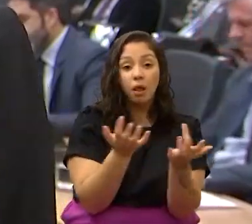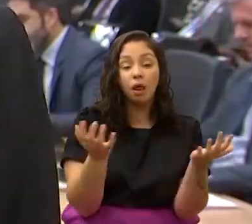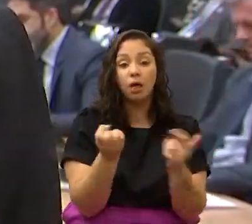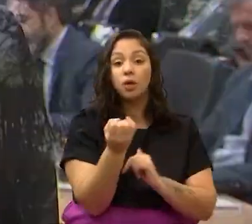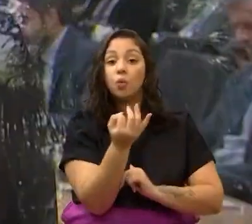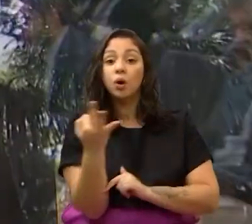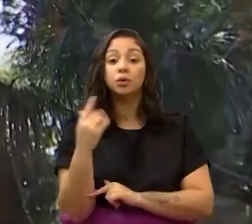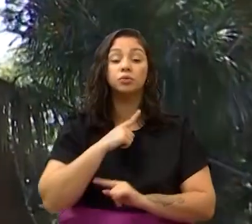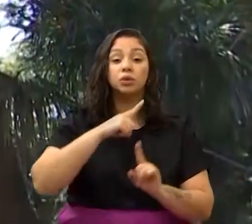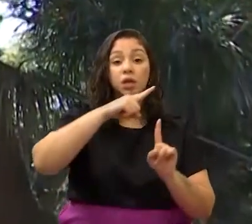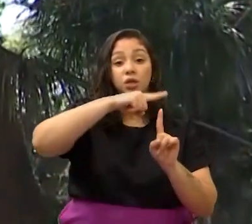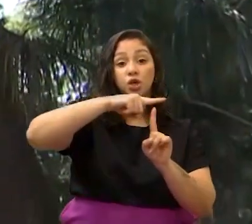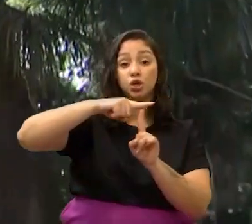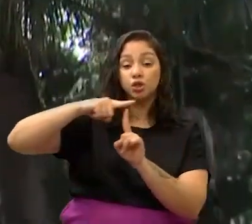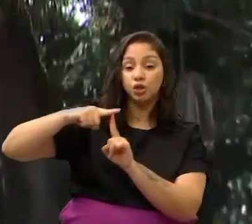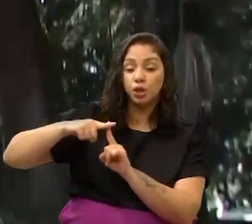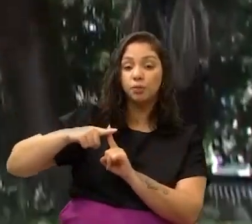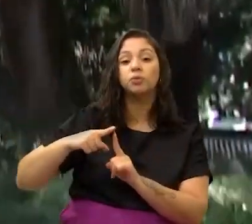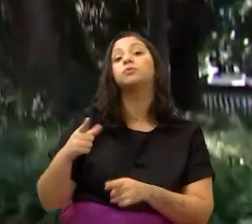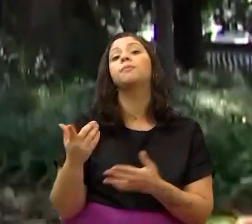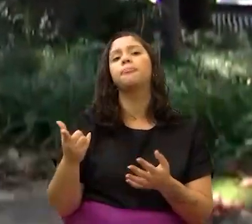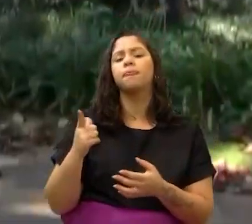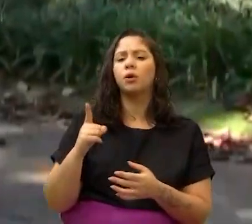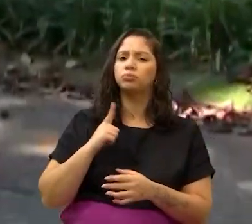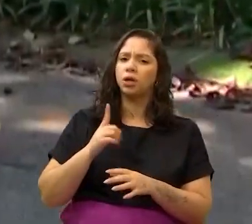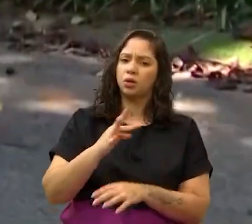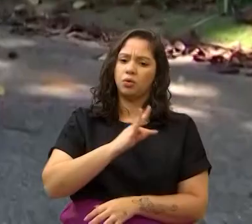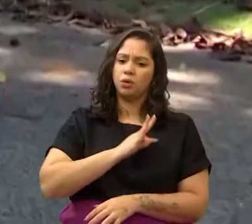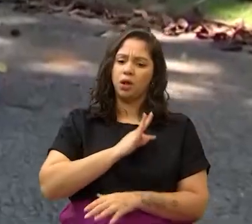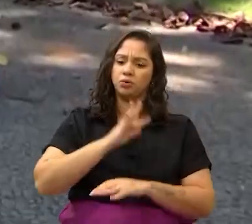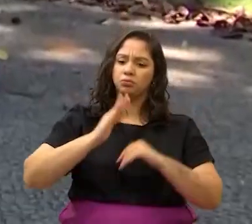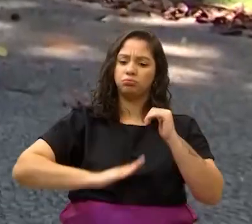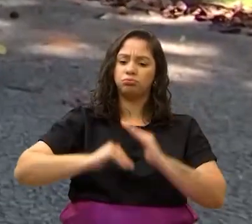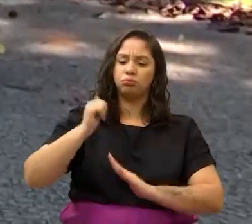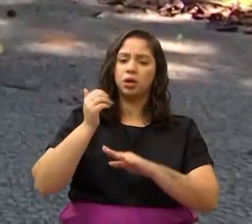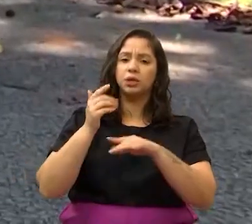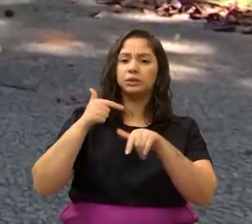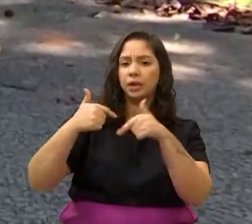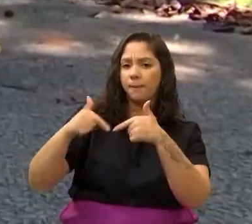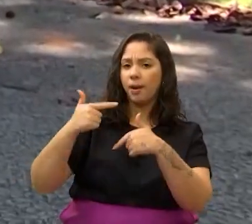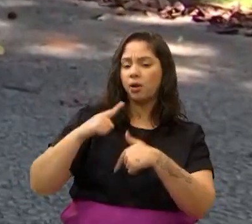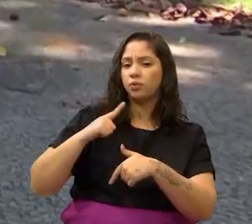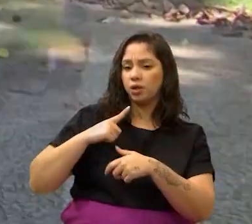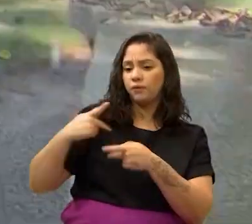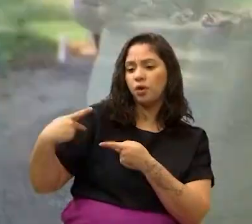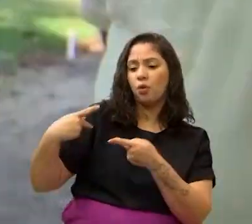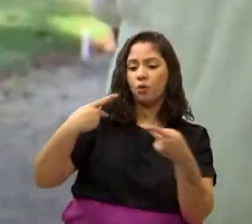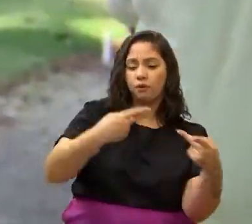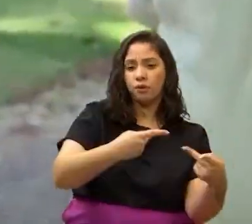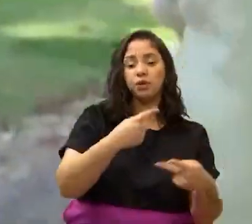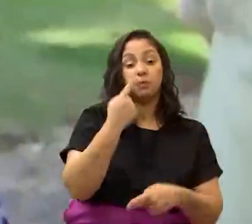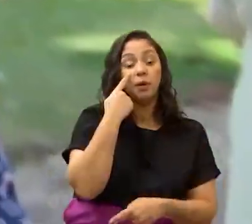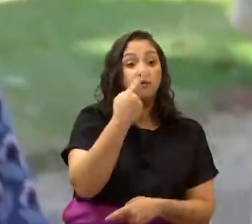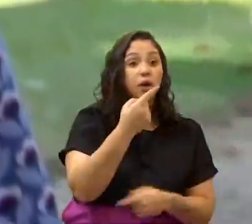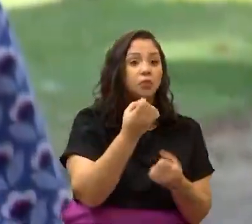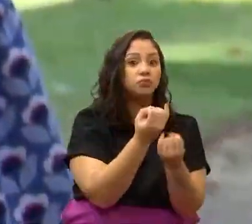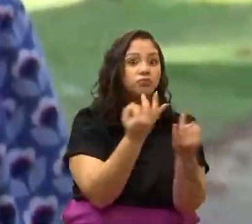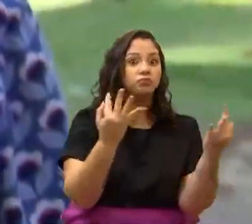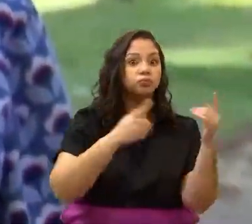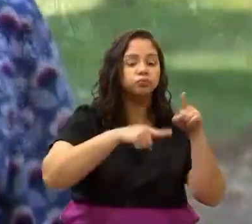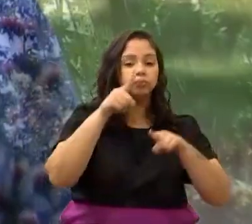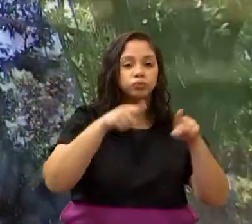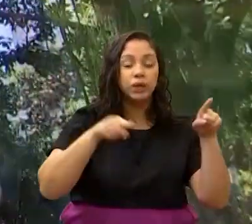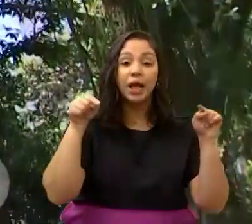jardim que existe lá, a quantidade de espécies. Então, um dos técnicos da comissão que trabalha lá fez esse convite para a gente